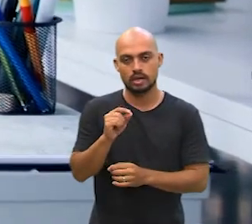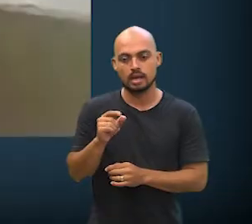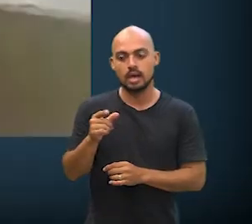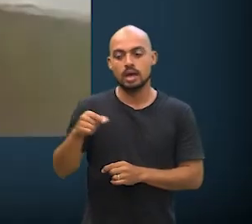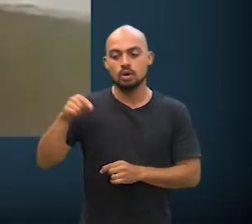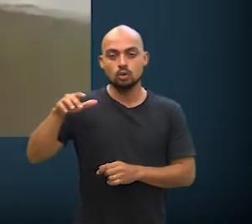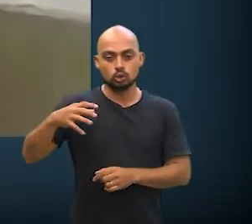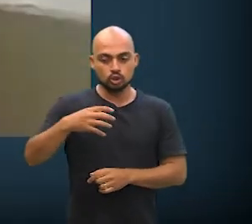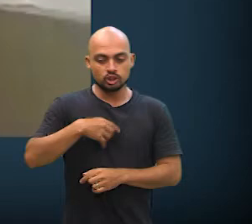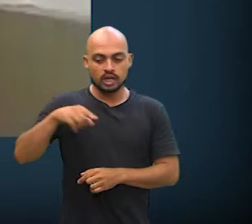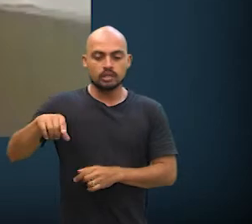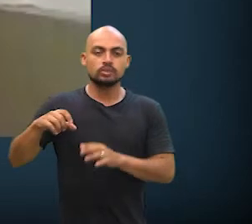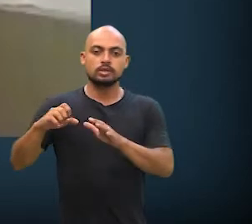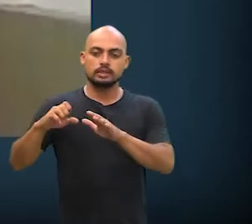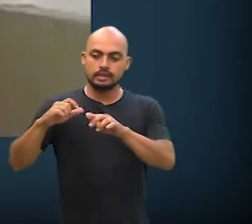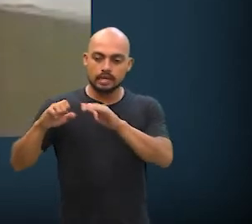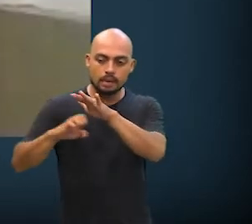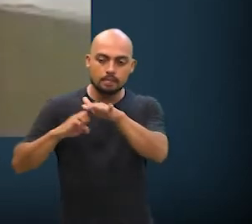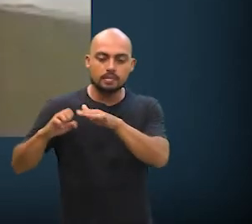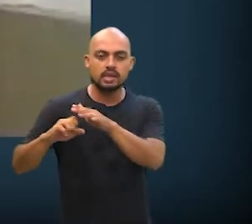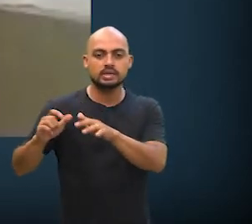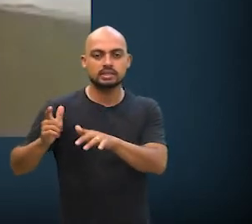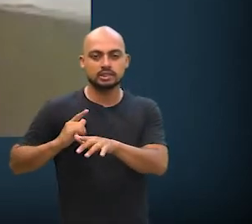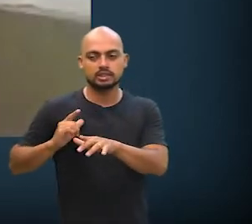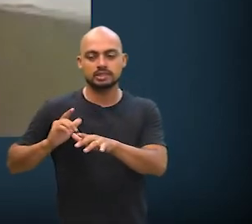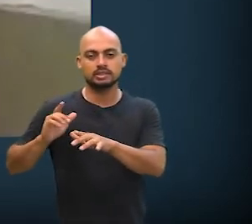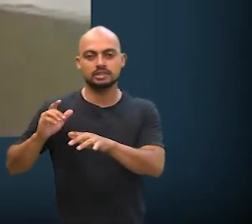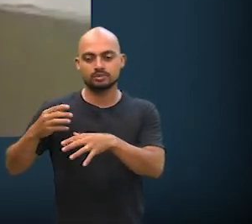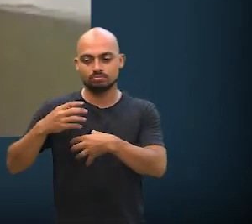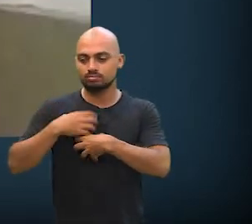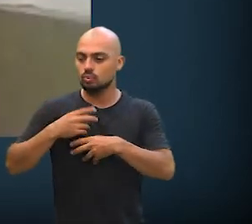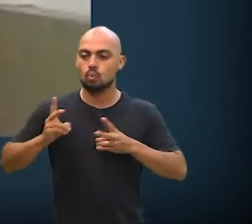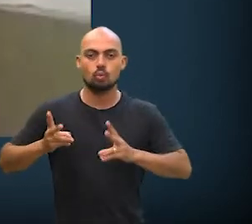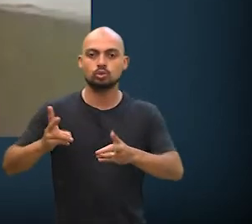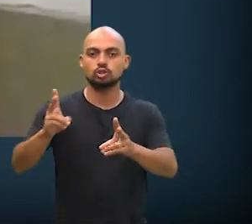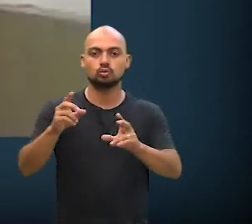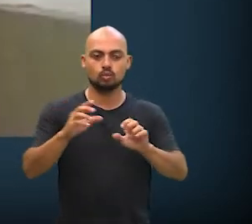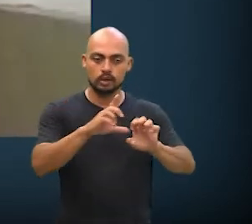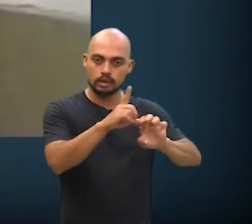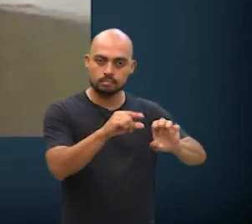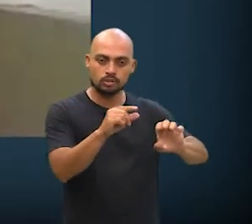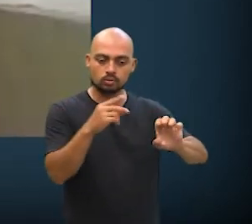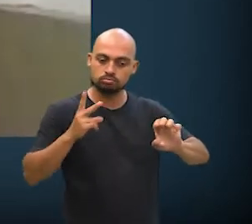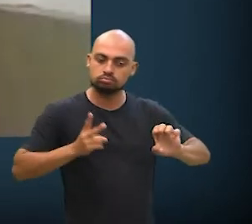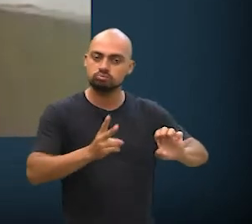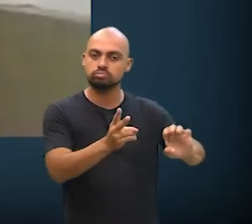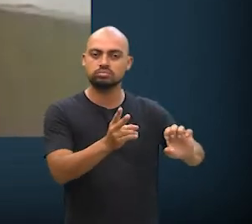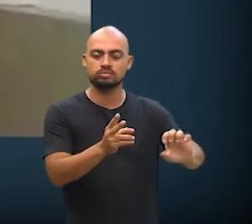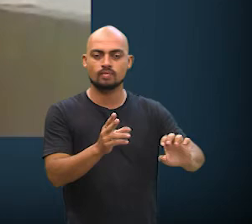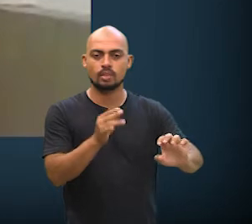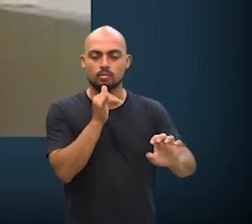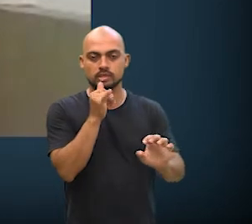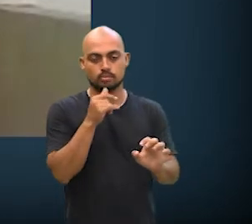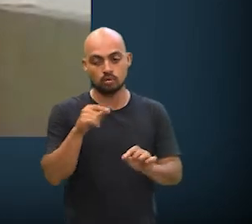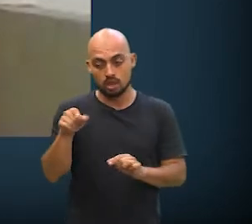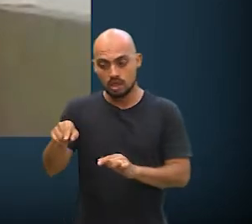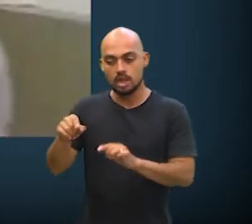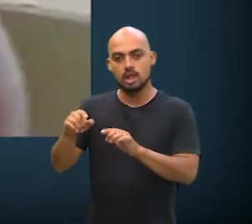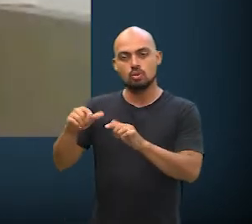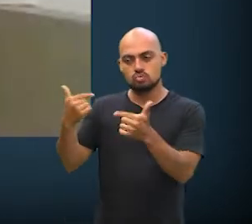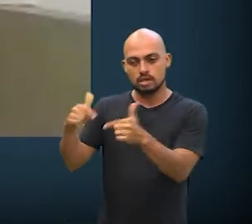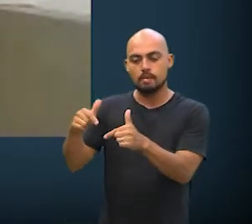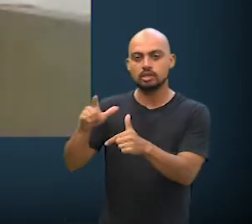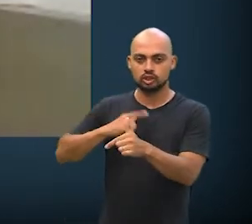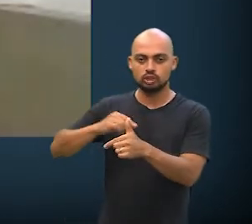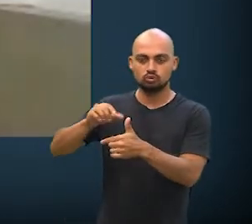tinha lá na empresa, né, para o negócio. Então, por exemplo, no seu trabalho, você tinha um chefe que te